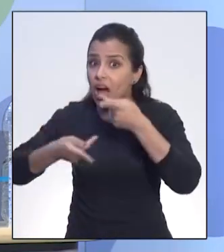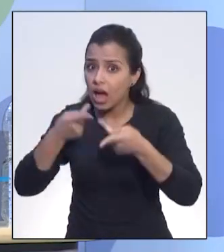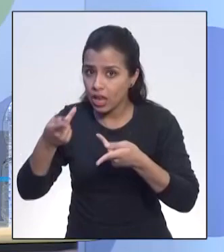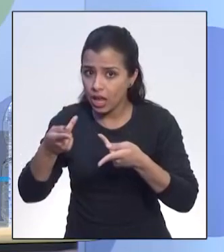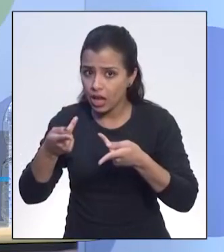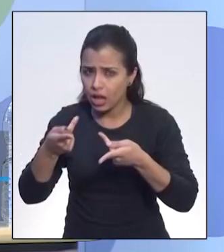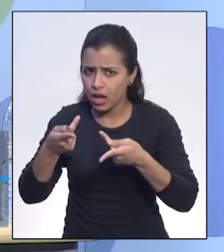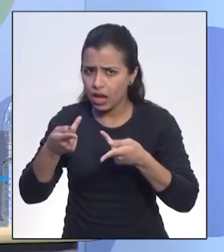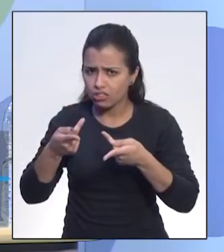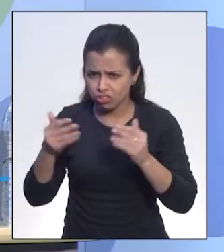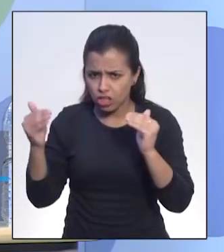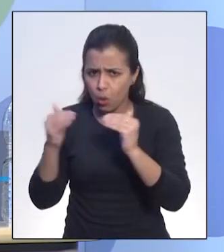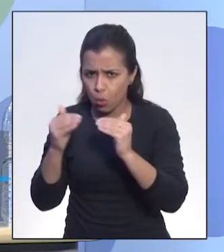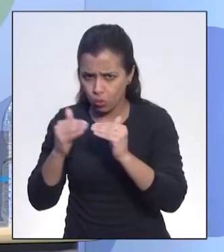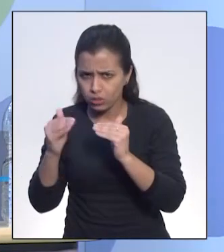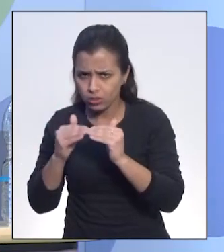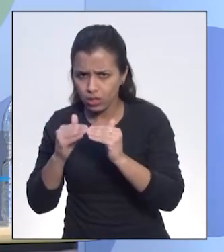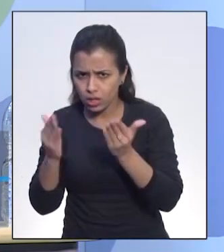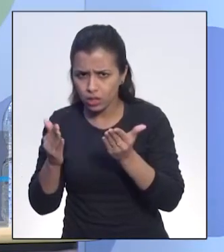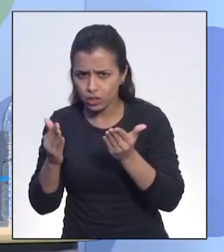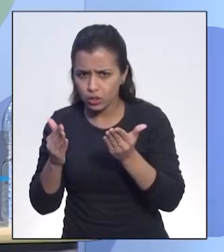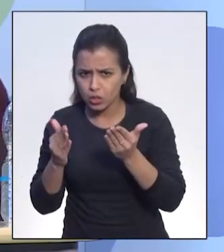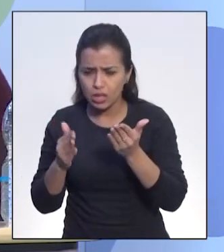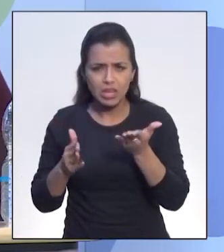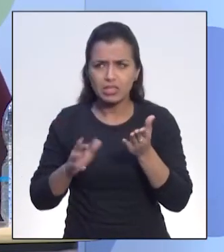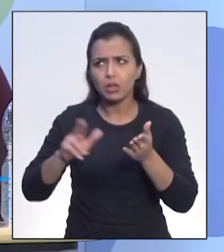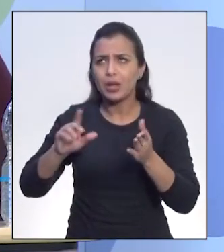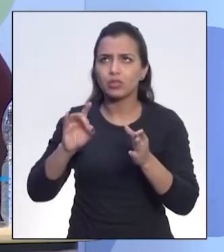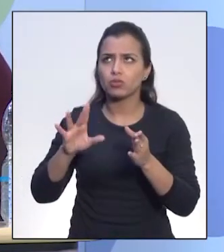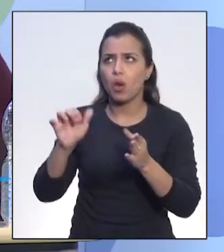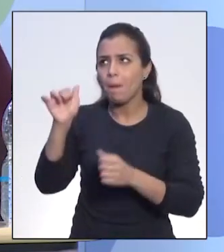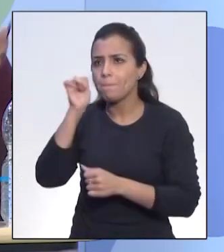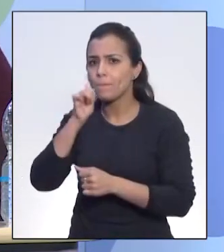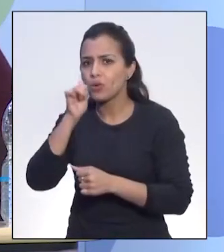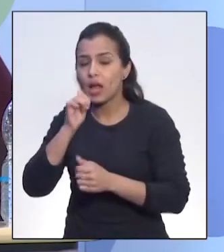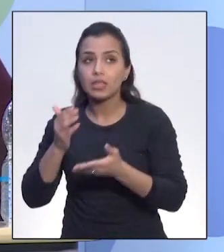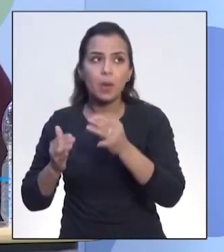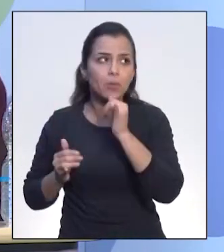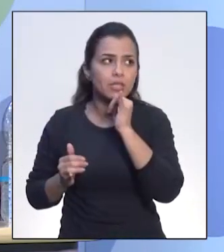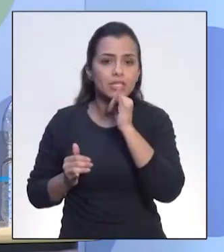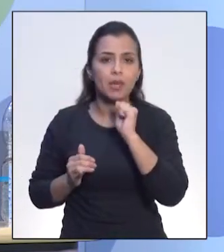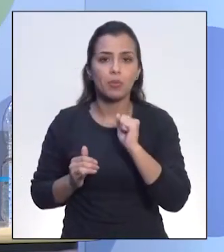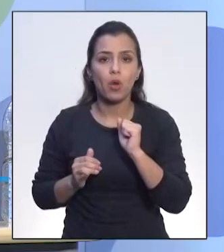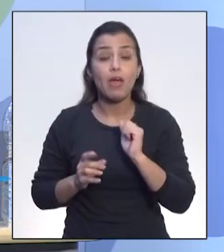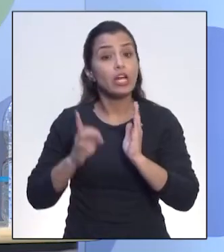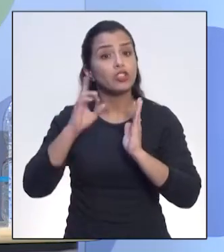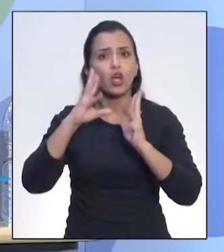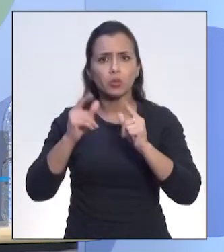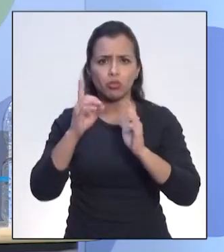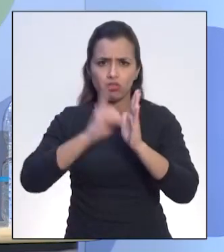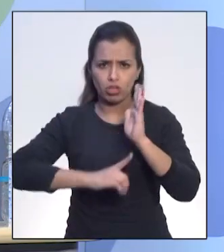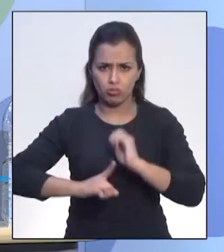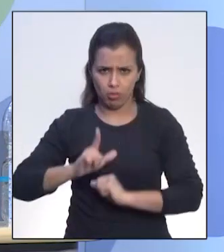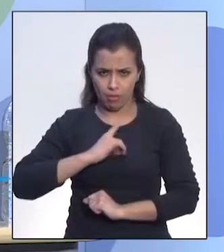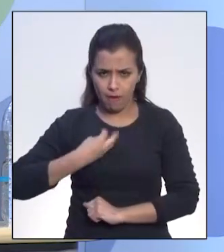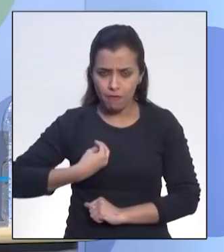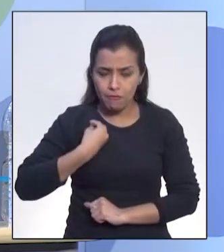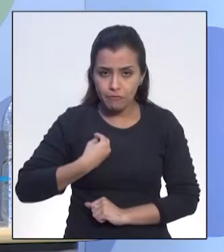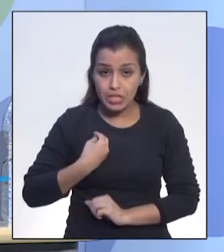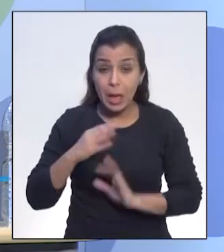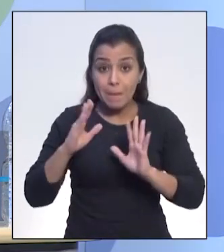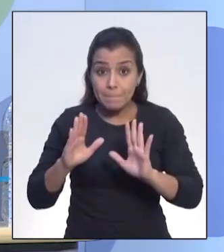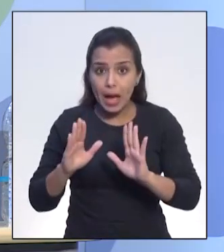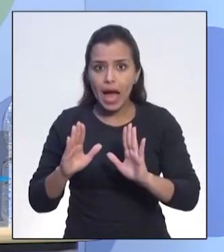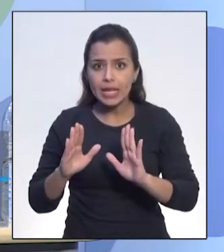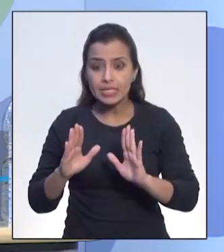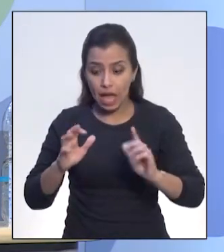gente coloca aqui? Não só para a questão da mulher, a gente pode pensar isso no geral. Sim. Será que quando a gente fala que todo mundo tem direito à vida, a gente também está fazendo com que as